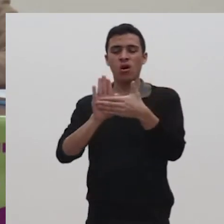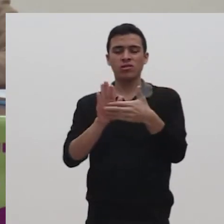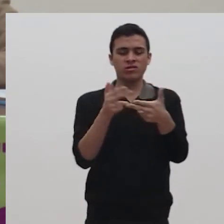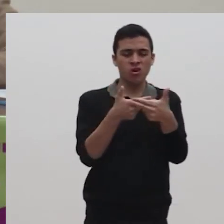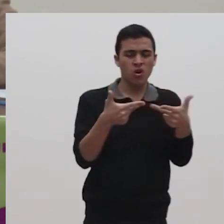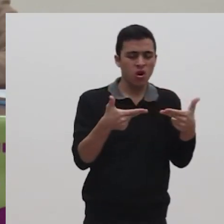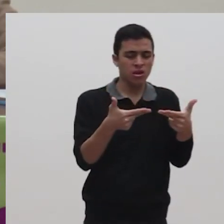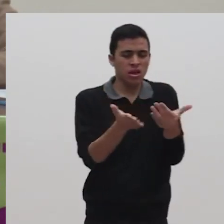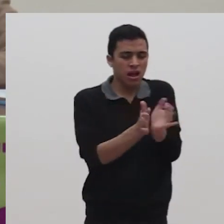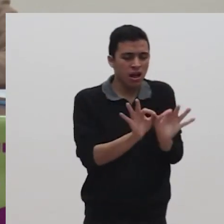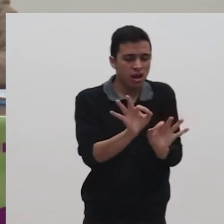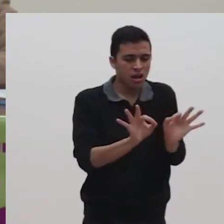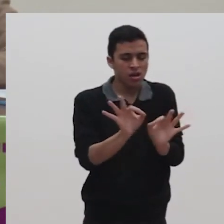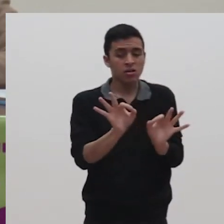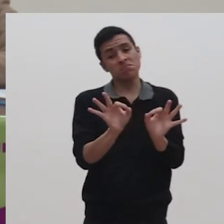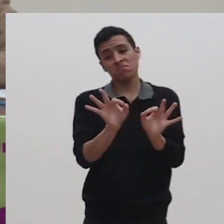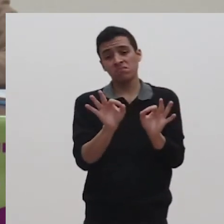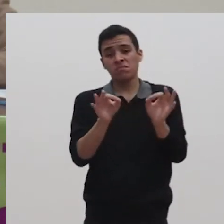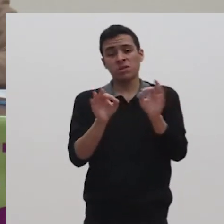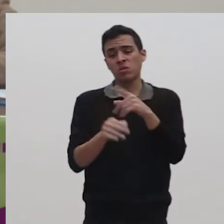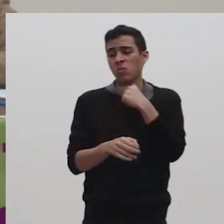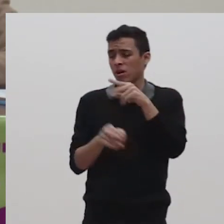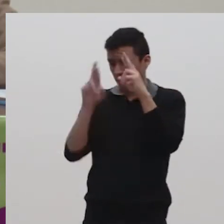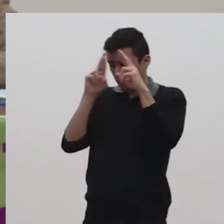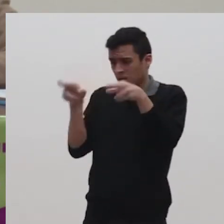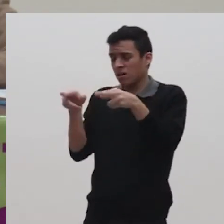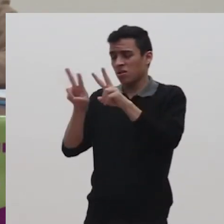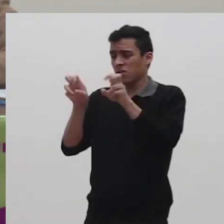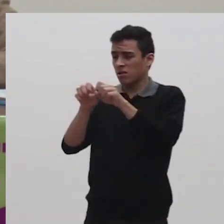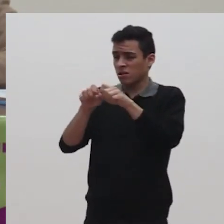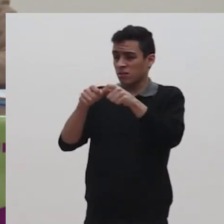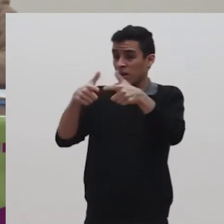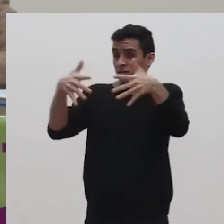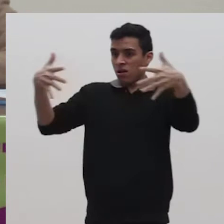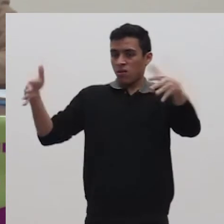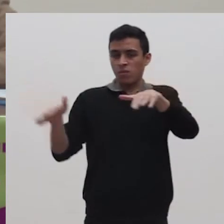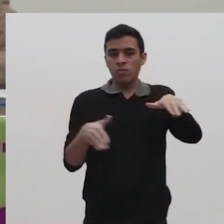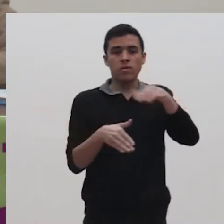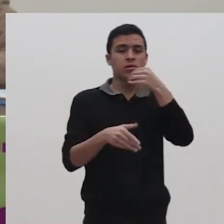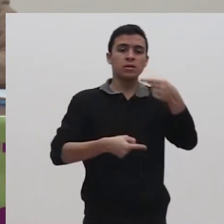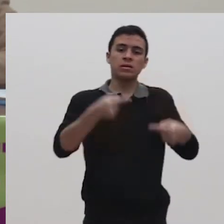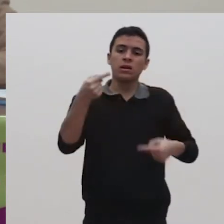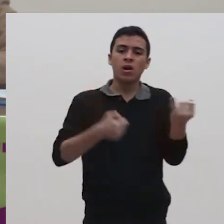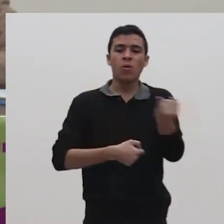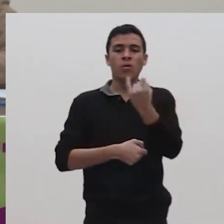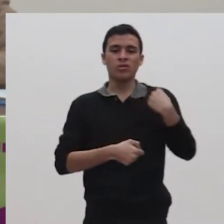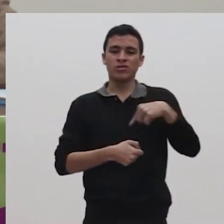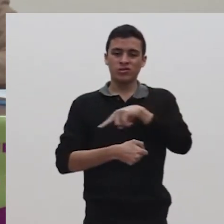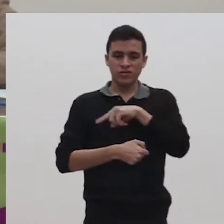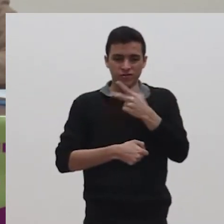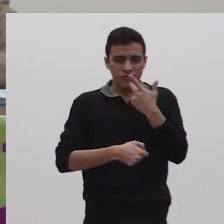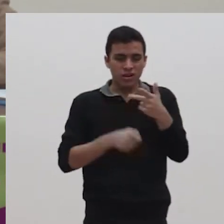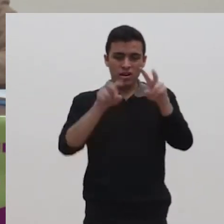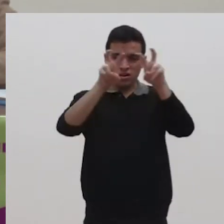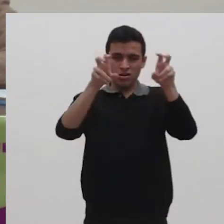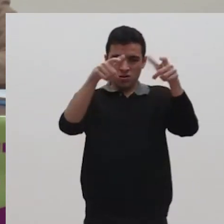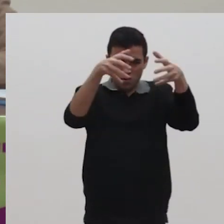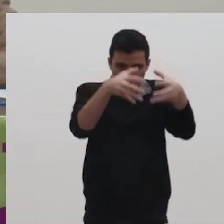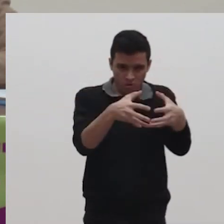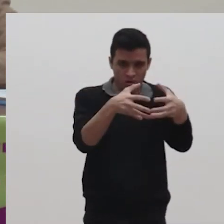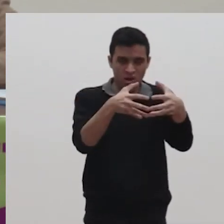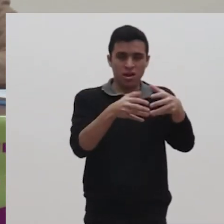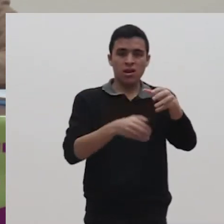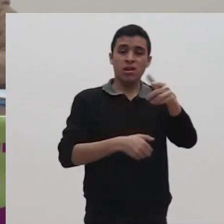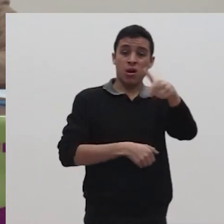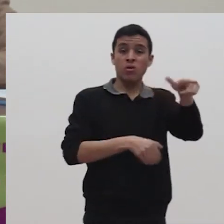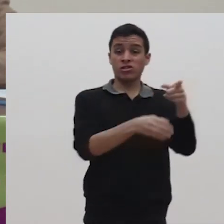que ser projetadas, inclusive no que diz respeito às questões da expansão. O debate, portanto, que eu encetei lá no debate